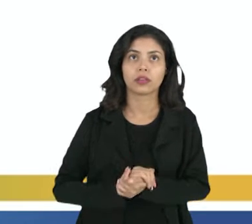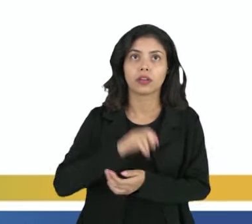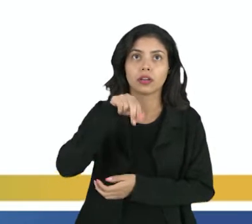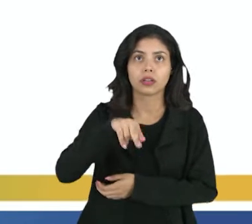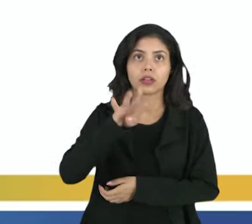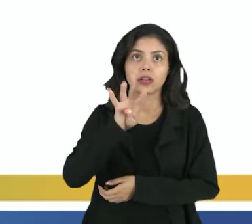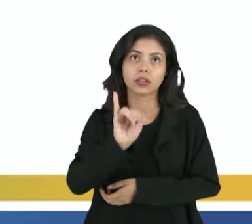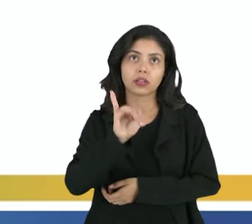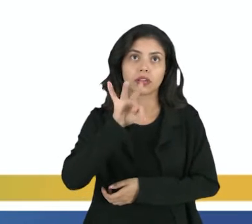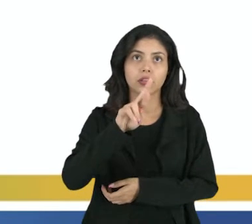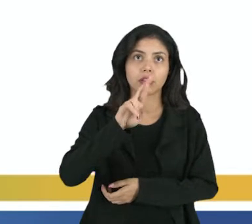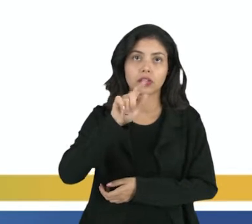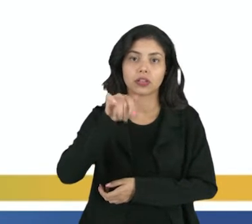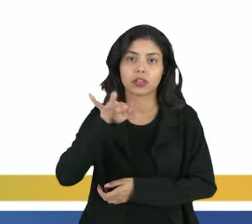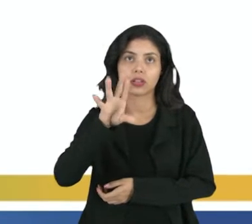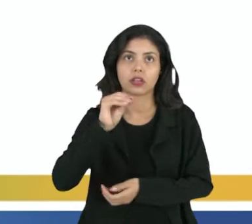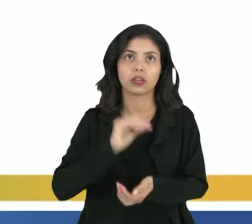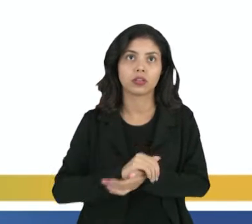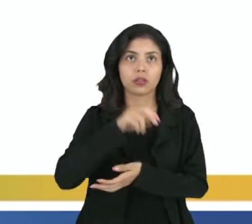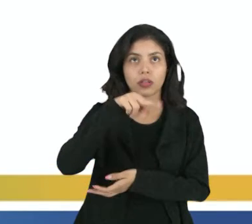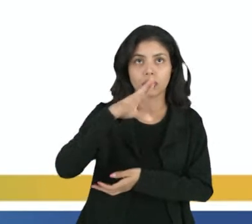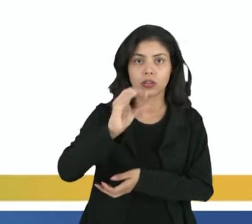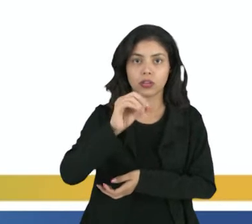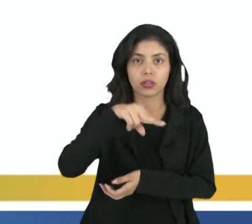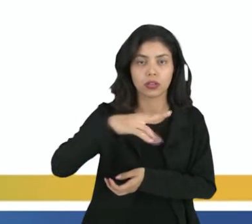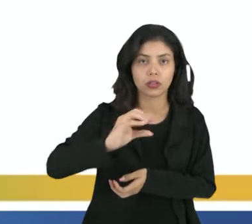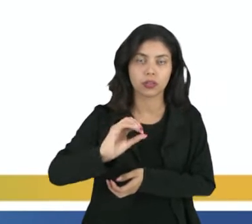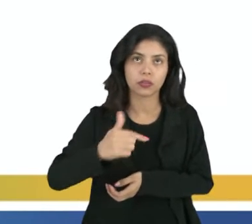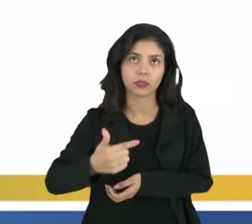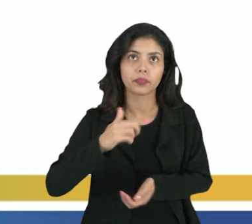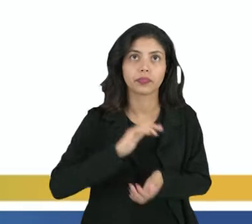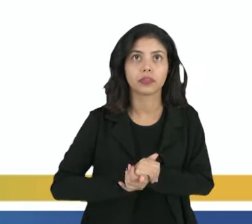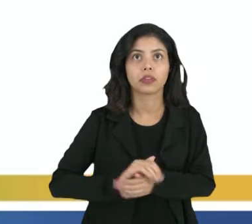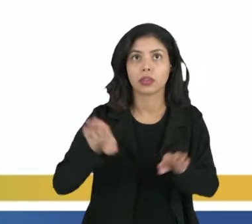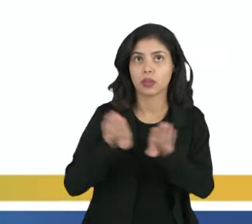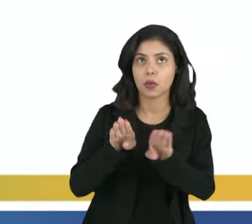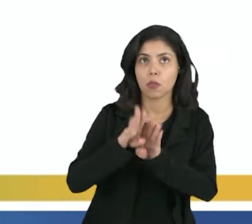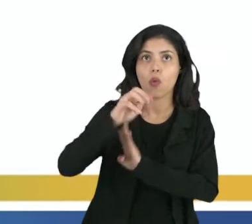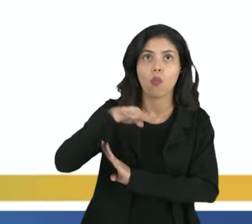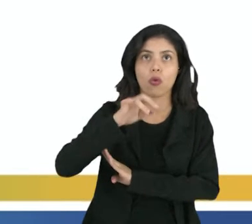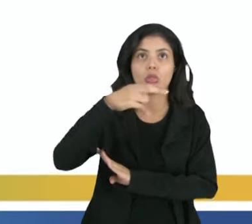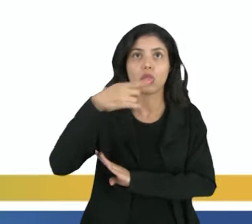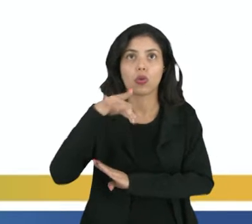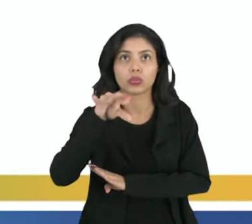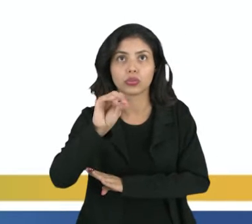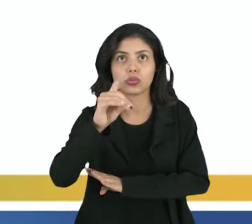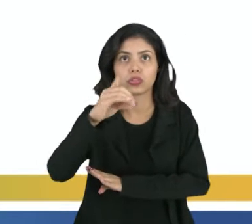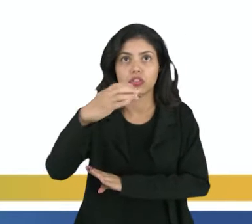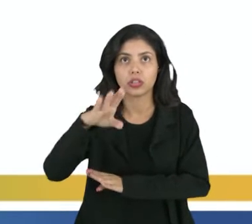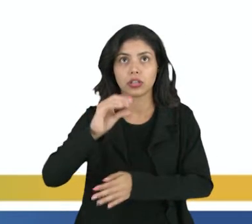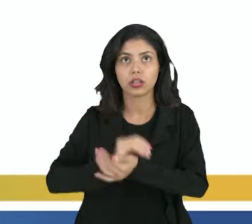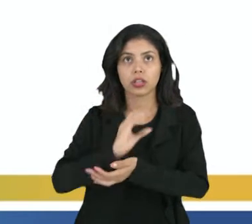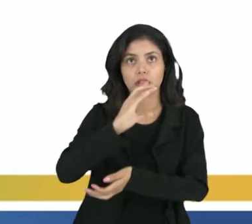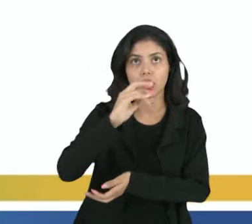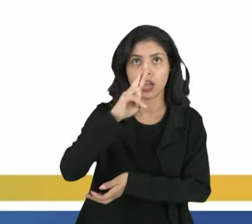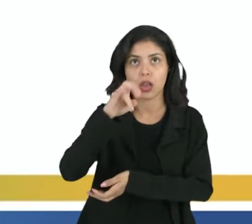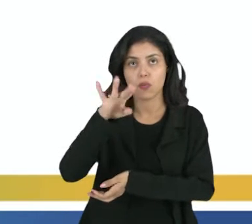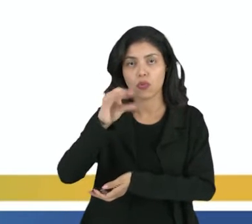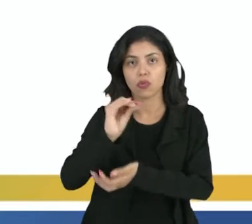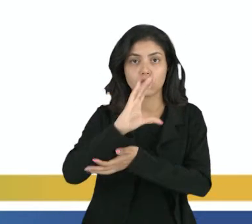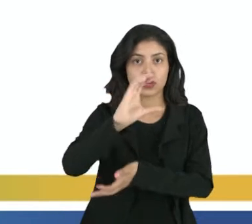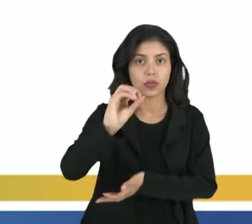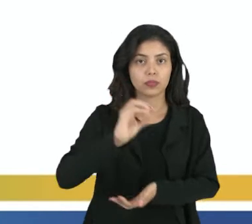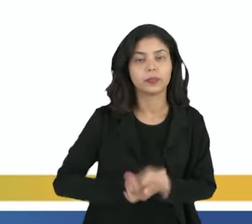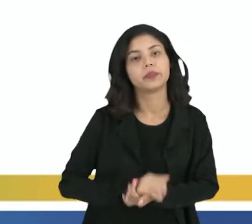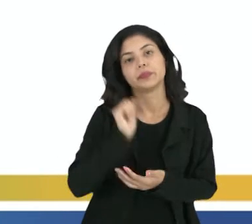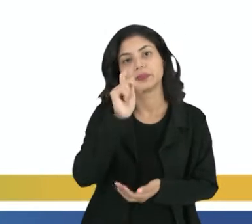compostos de nitrogênio e temos o monóxido de carbono que ele é obtido através da reação incompleta de